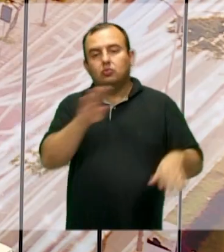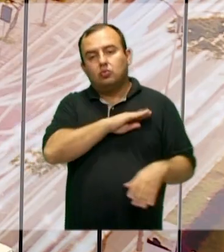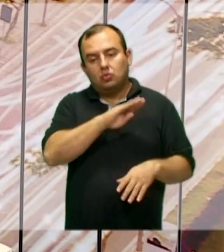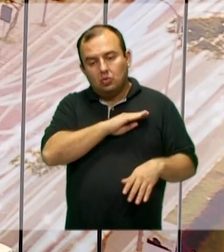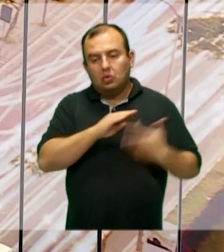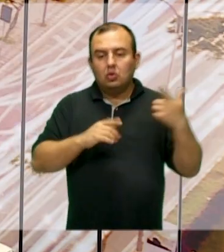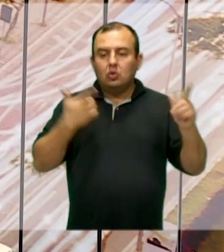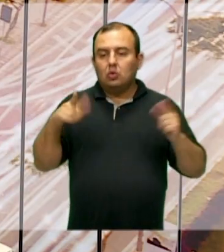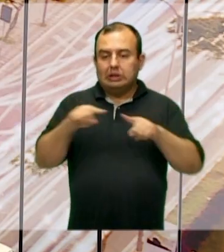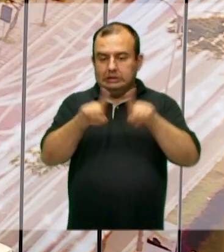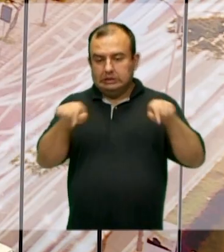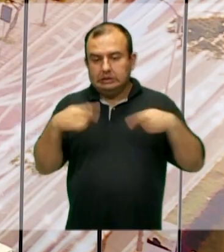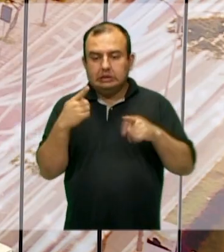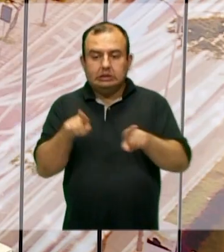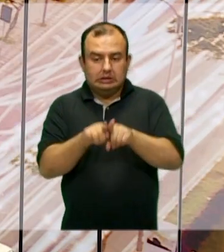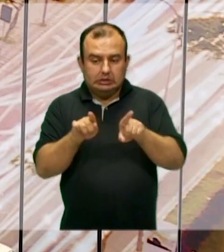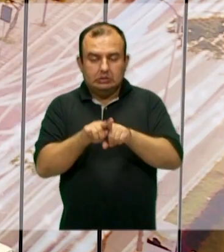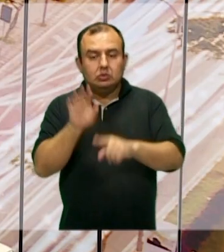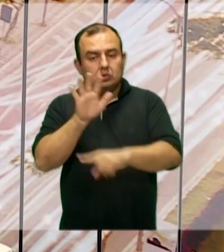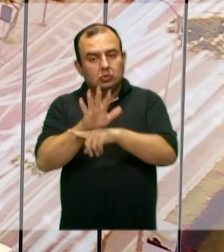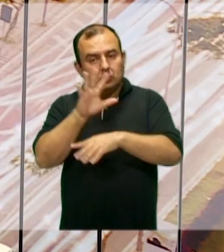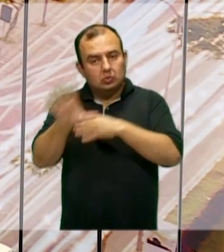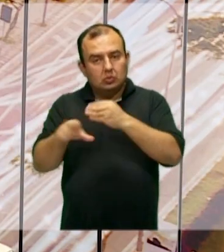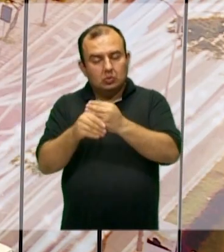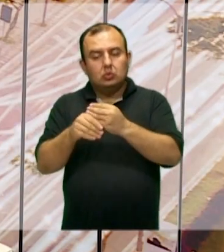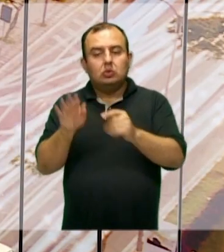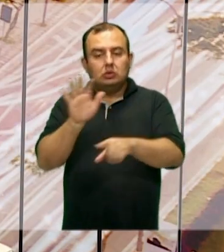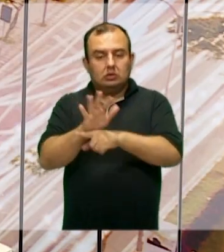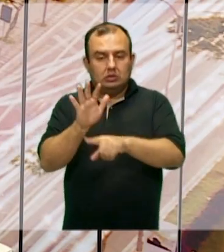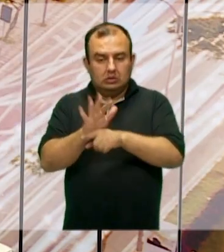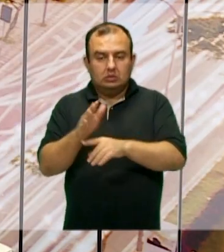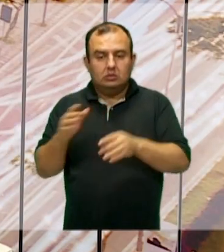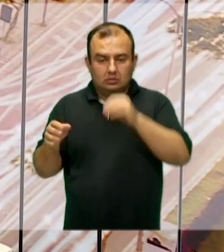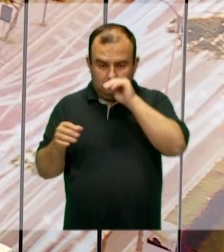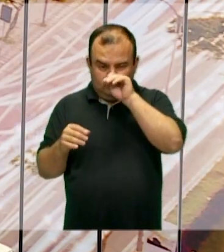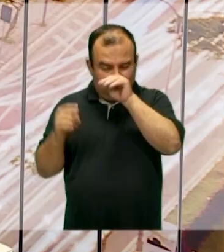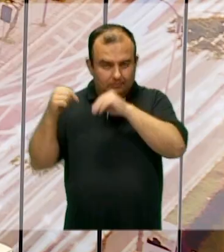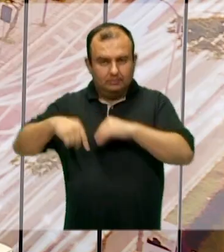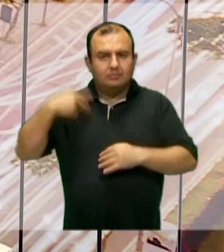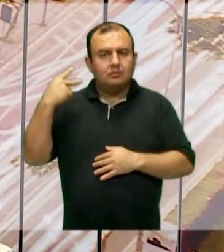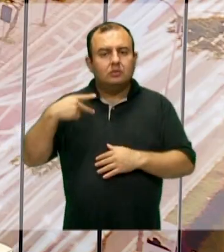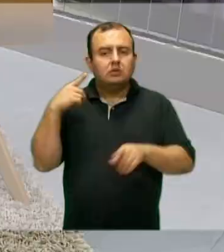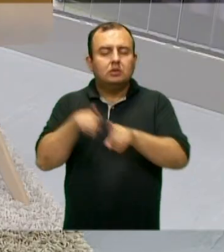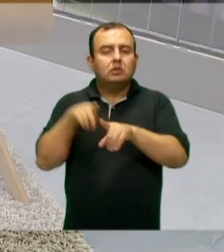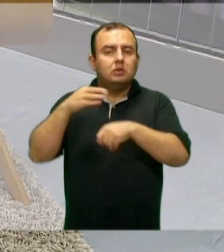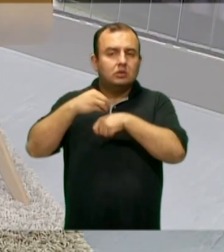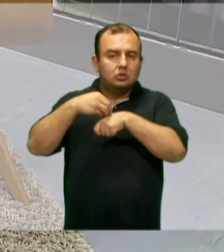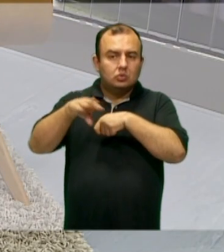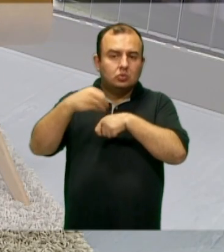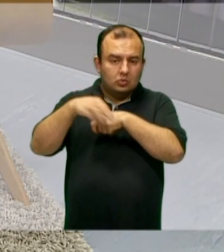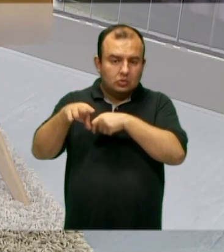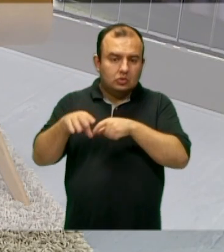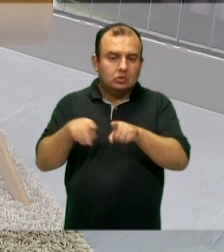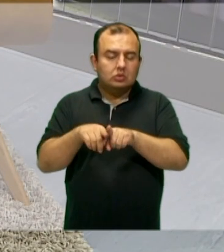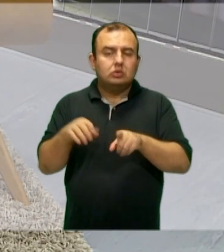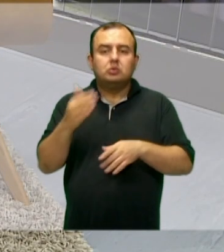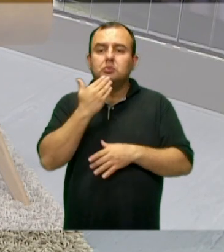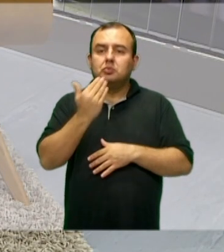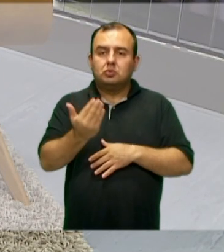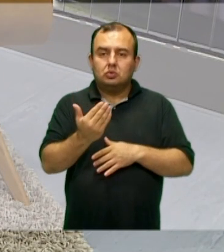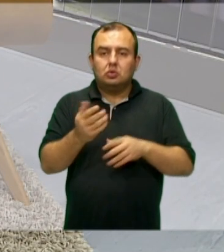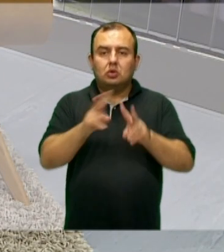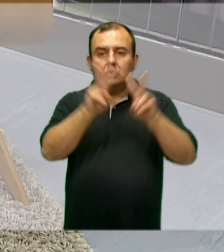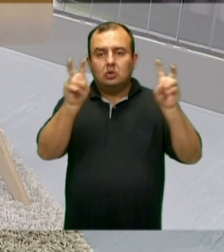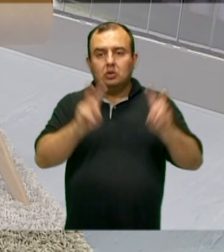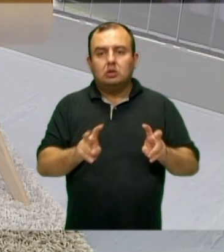classe ou de outras turmas estão contribuindo assim com a tua passagem aqui pela Câmara, sugerindo indicações,